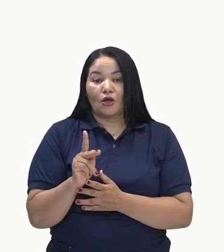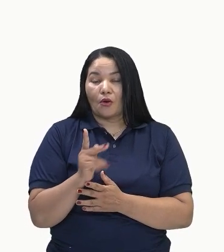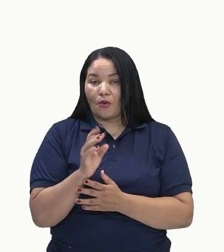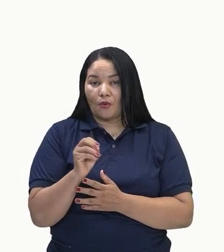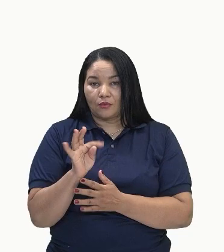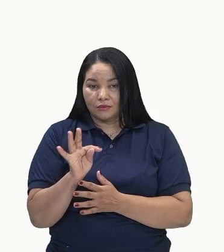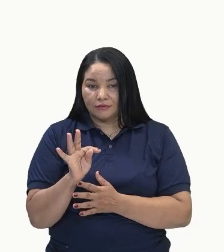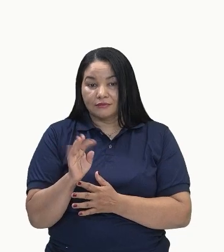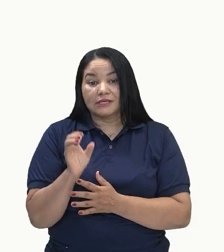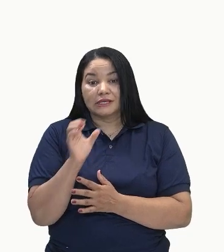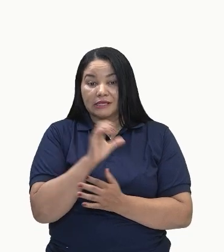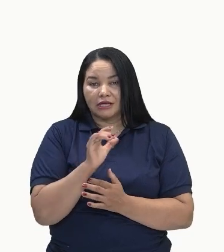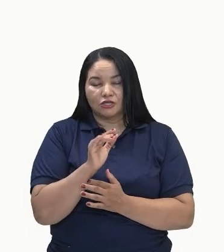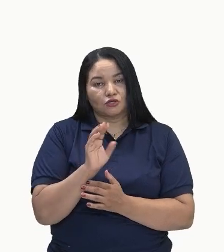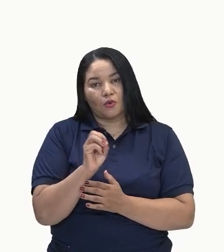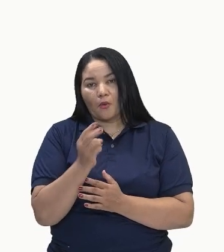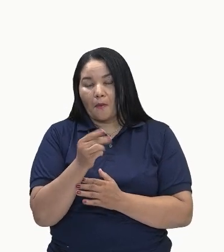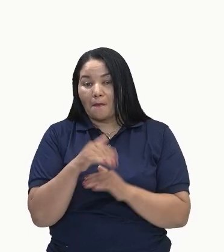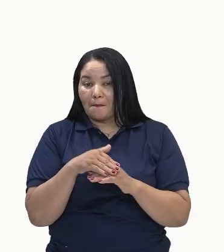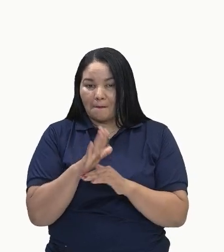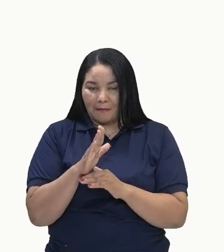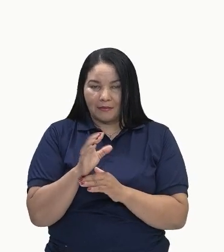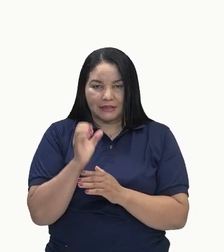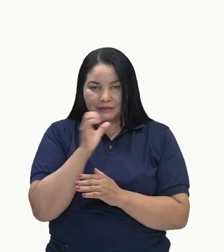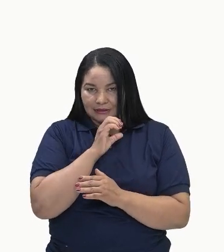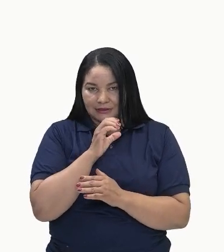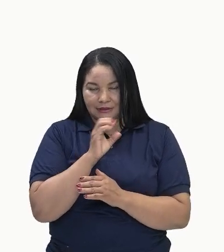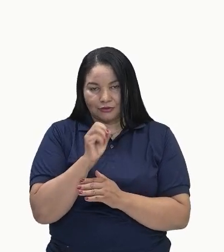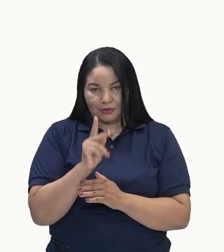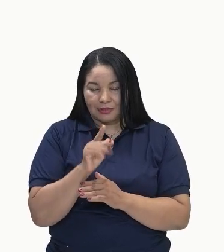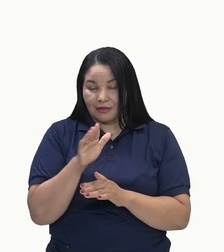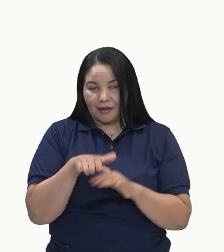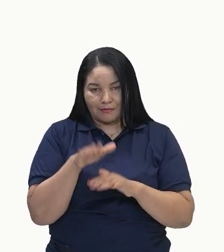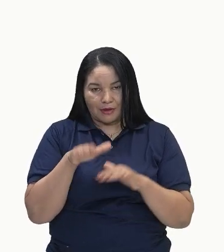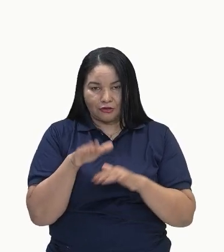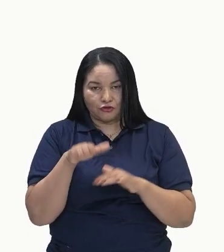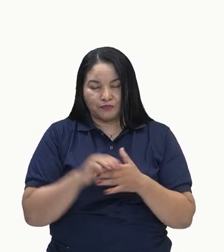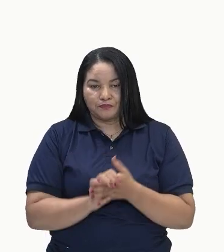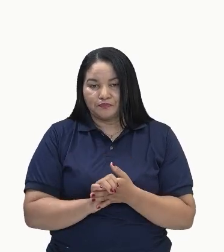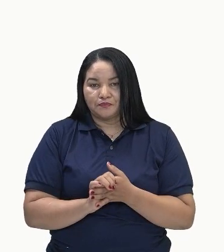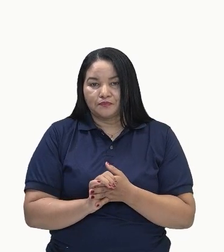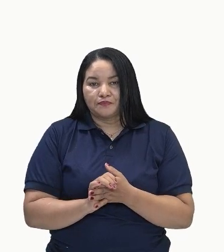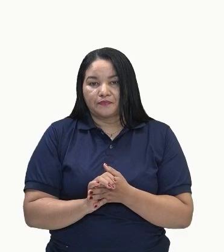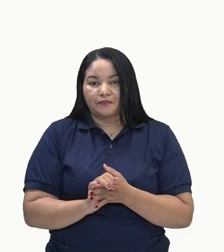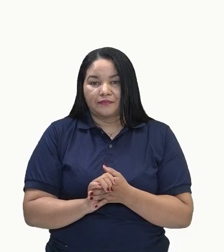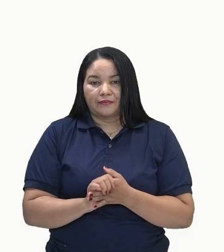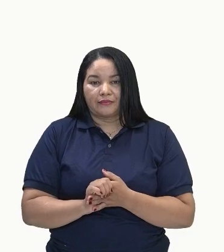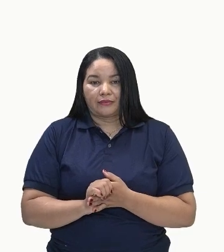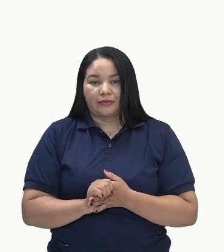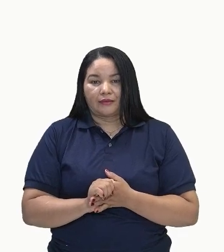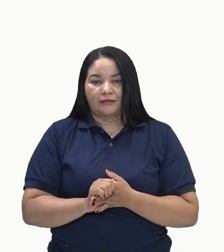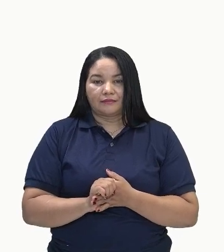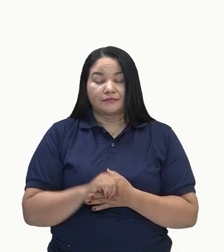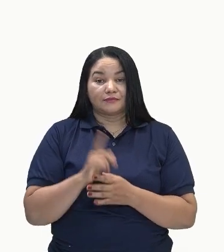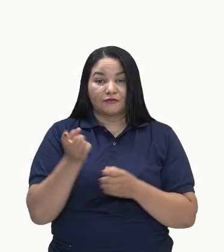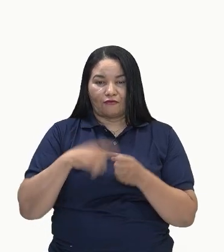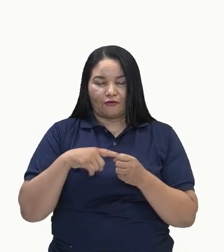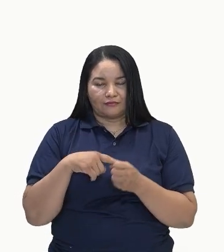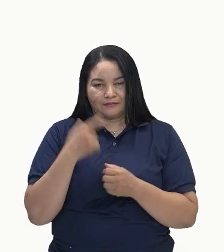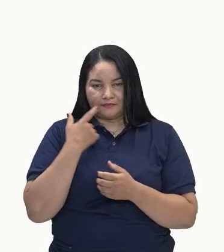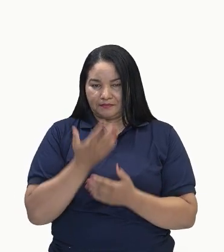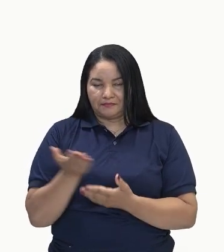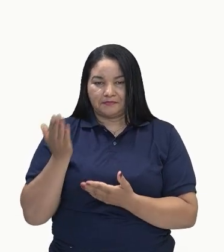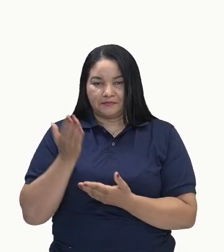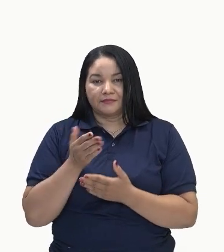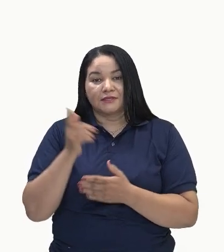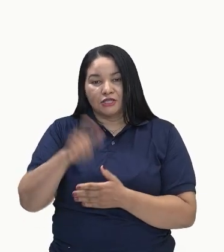a mais quente, aí depende de quem eu estou falando, tá certo? Antes de continuarmos, volta aqui que eu quero mostrar para vocês,